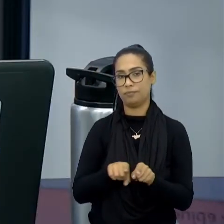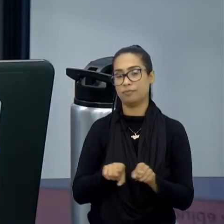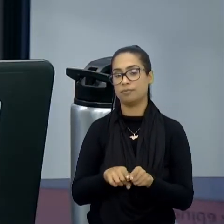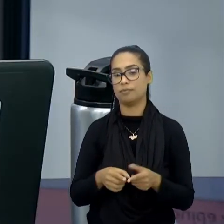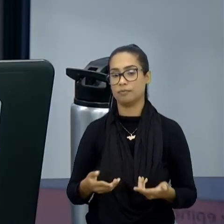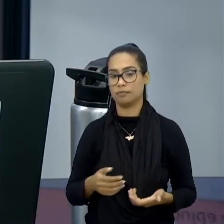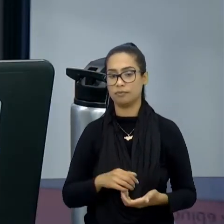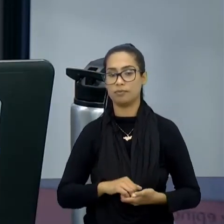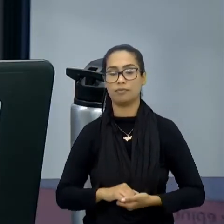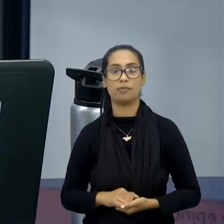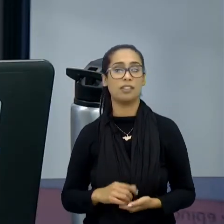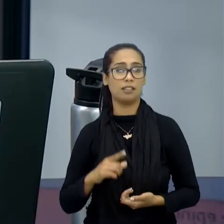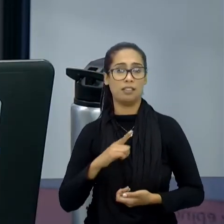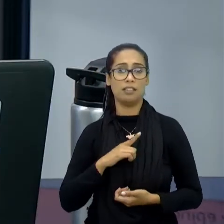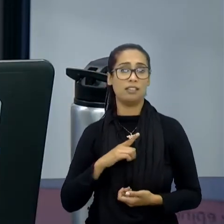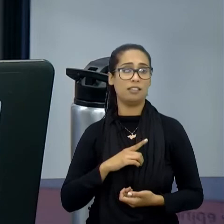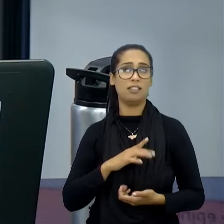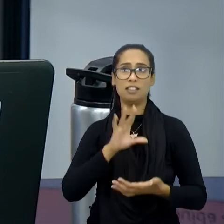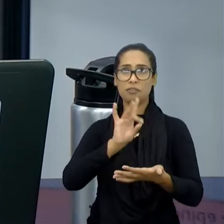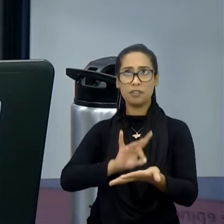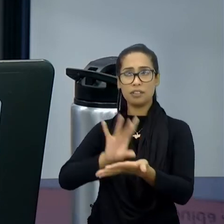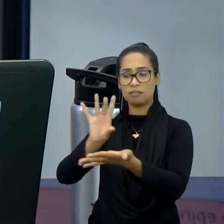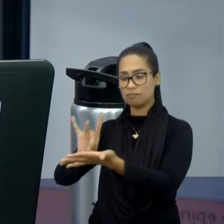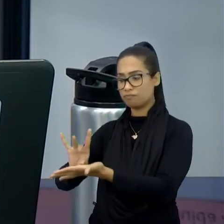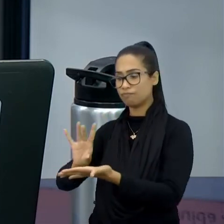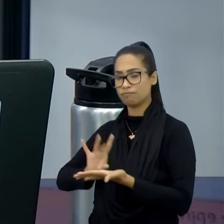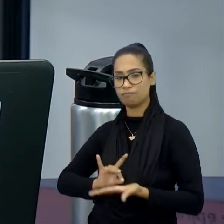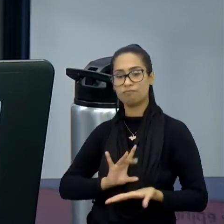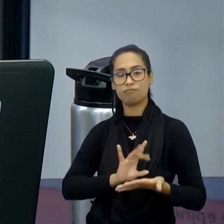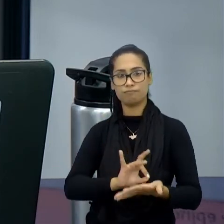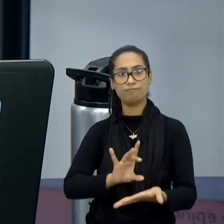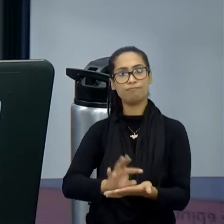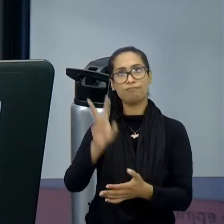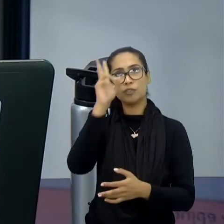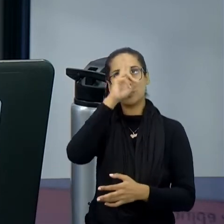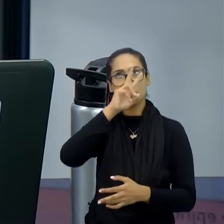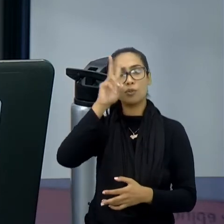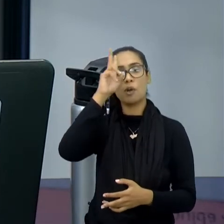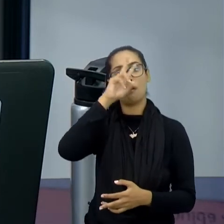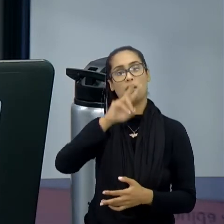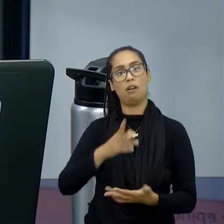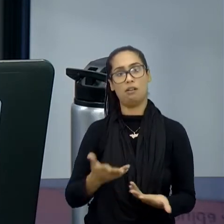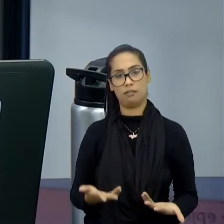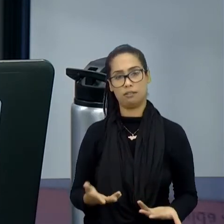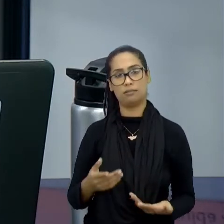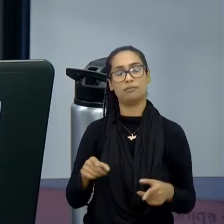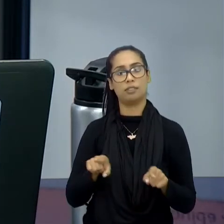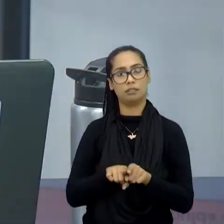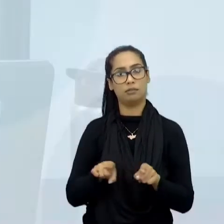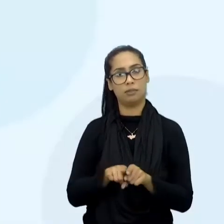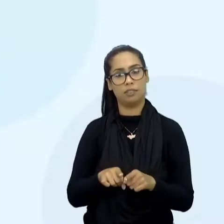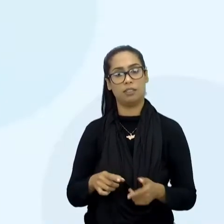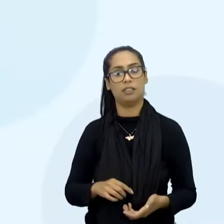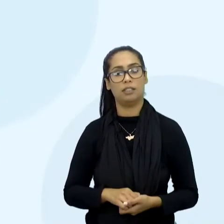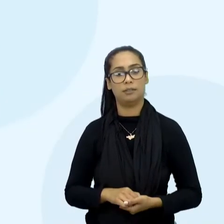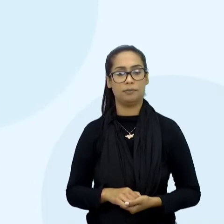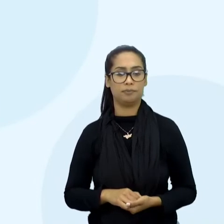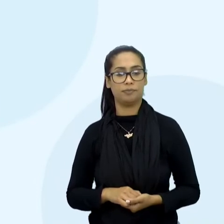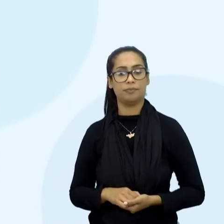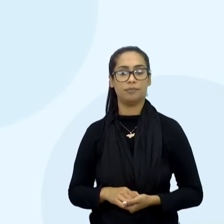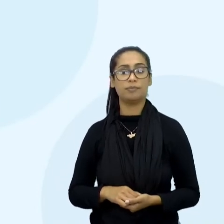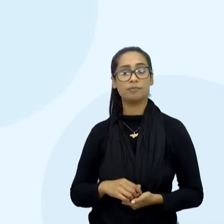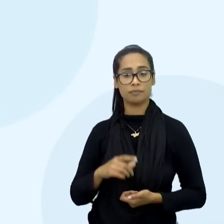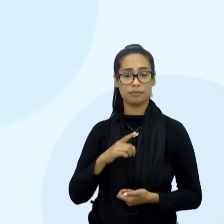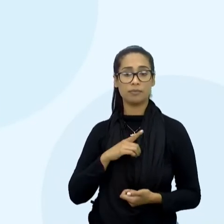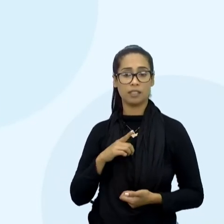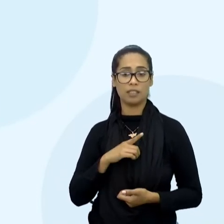de verdades históricas não aparece ali nesse livro, né? E aí uma última que eu emprestei da filosofia, uma frase do Aristóteles,